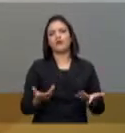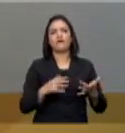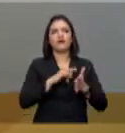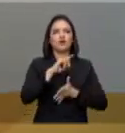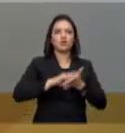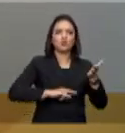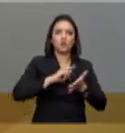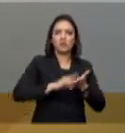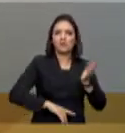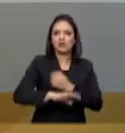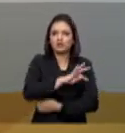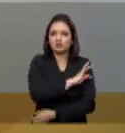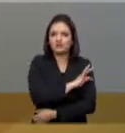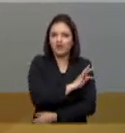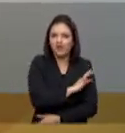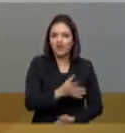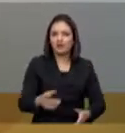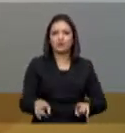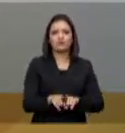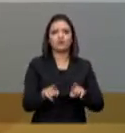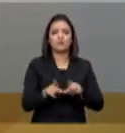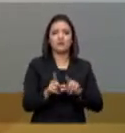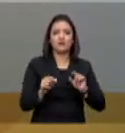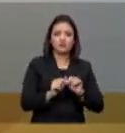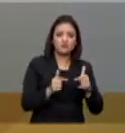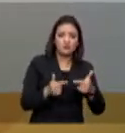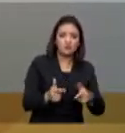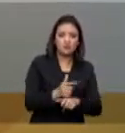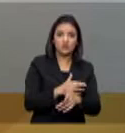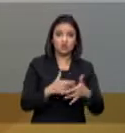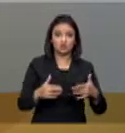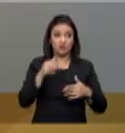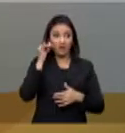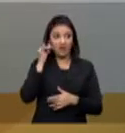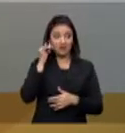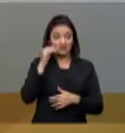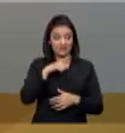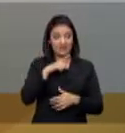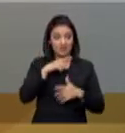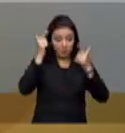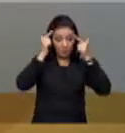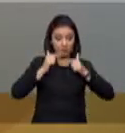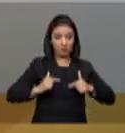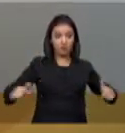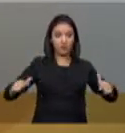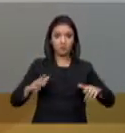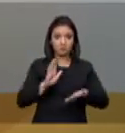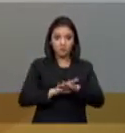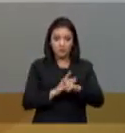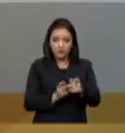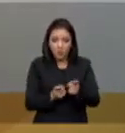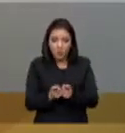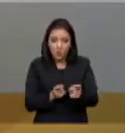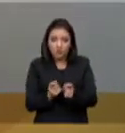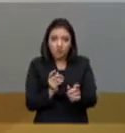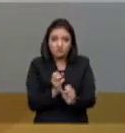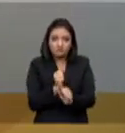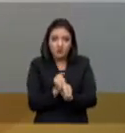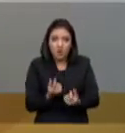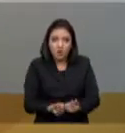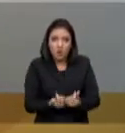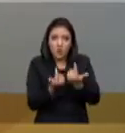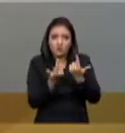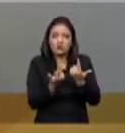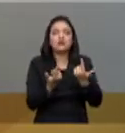técnicos e adotar todas as medidas para que tenha o princípio da impessoalidade no controle das contas públicas, seja devidamente